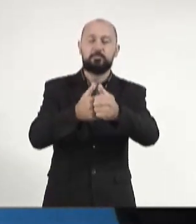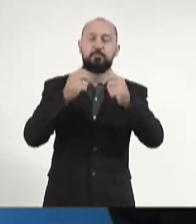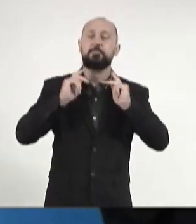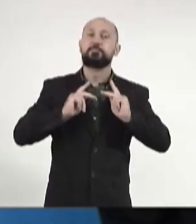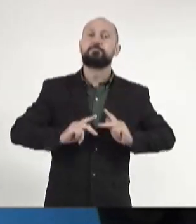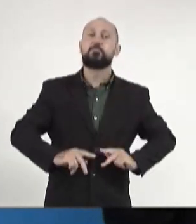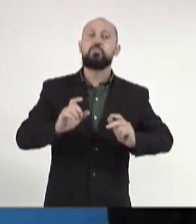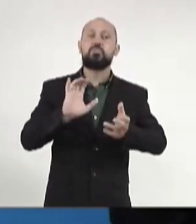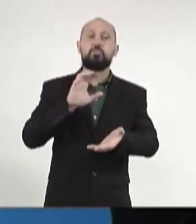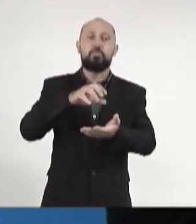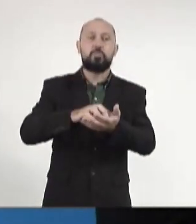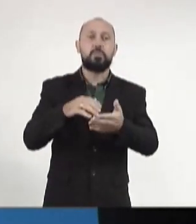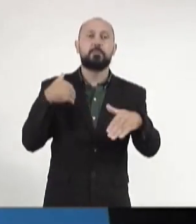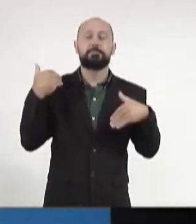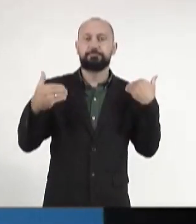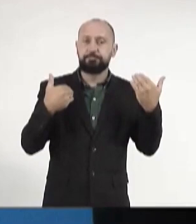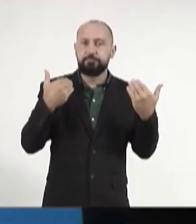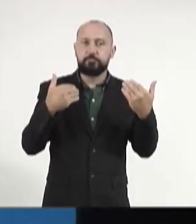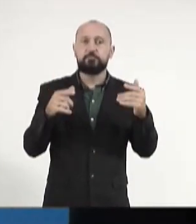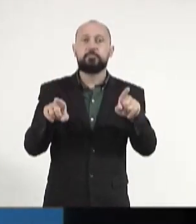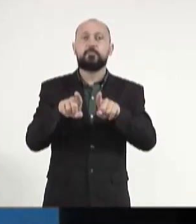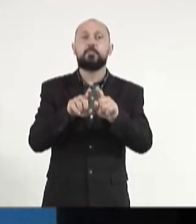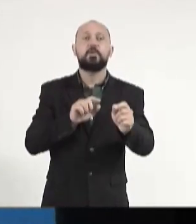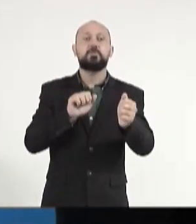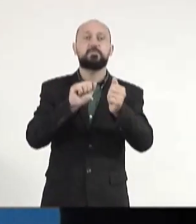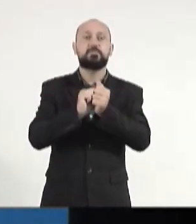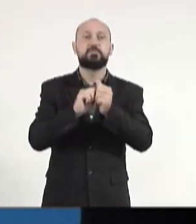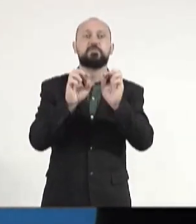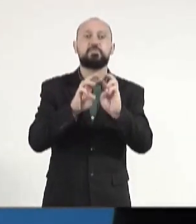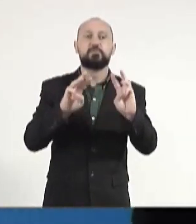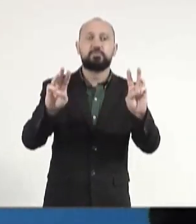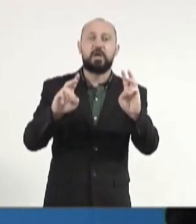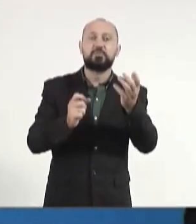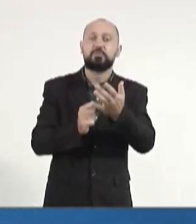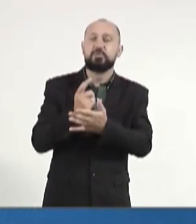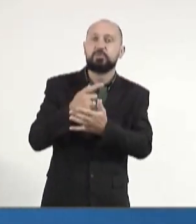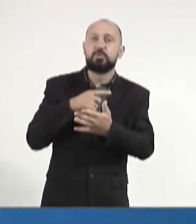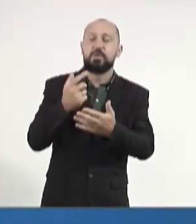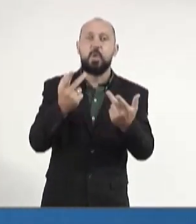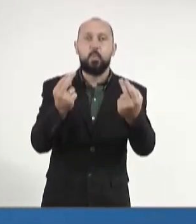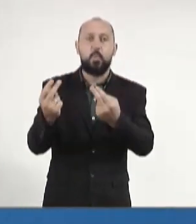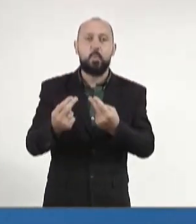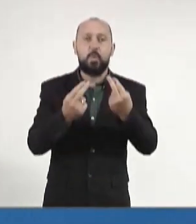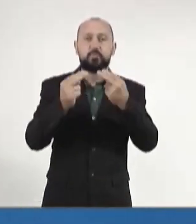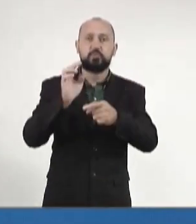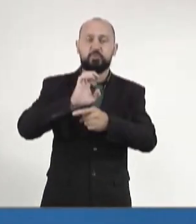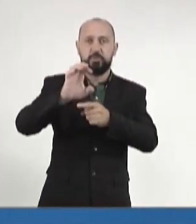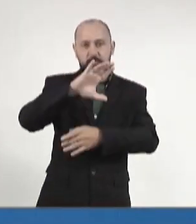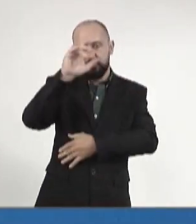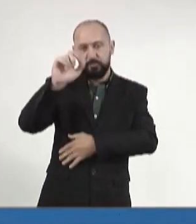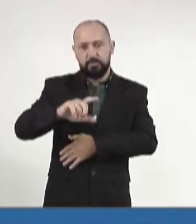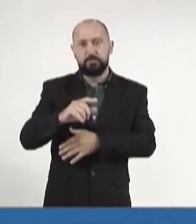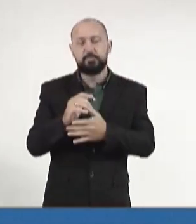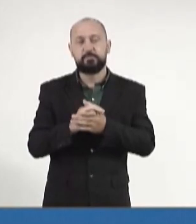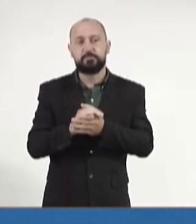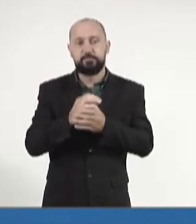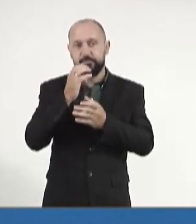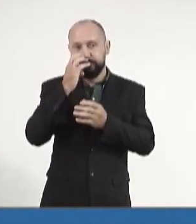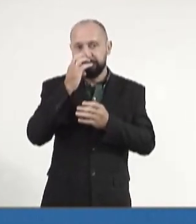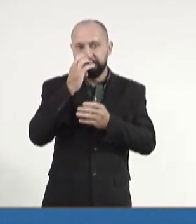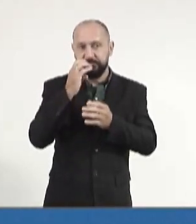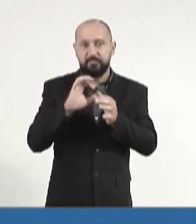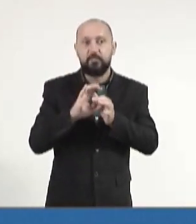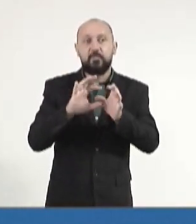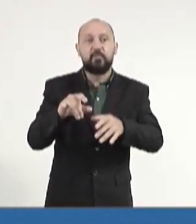das agências de viagem e turismo, incluindo sites de comércio eletrônico e similares no estado de Mato Grosso do Sul,